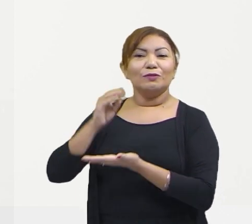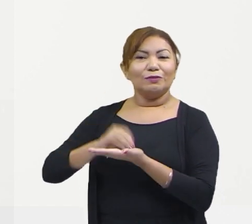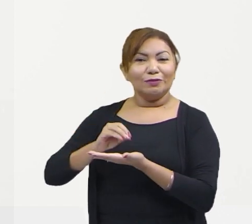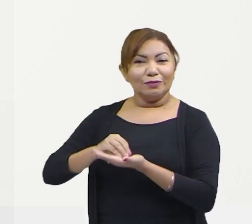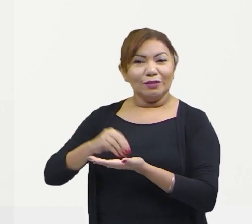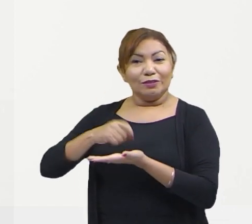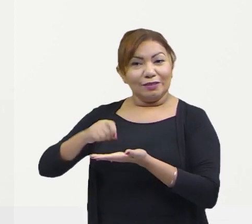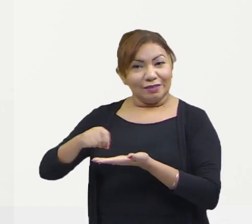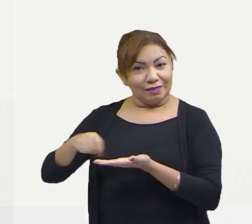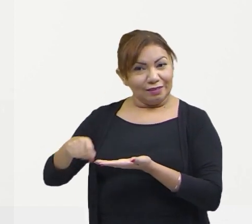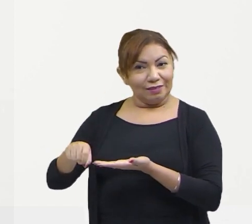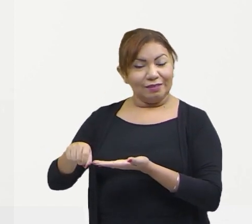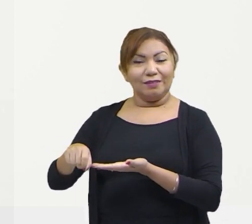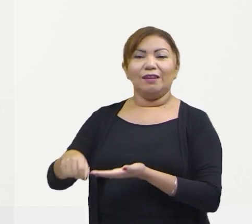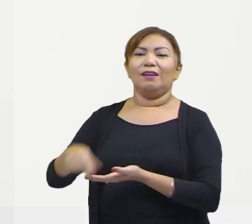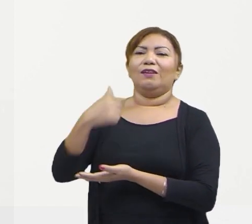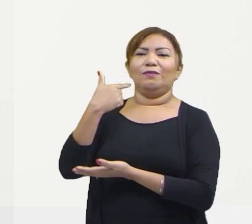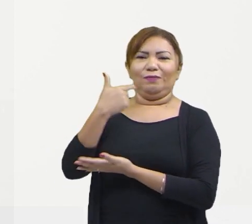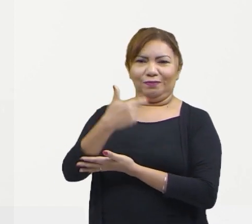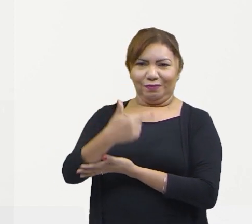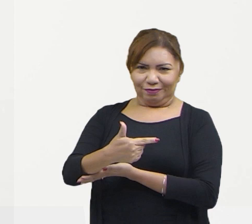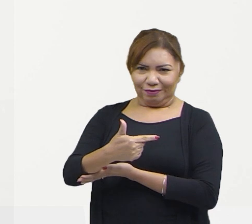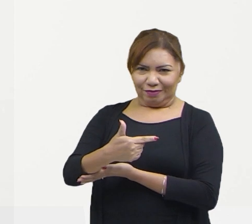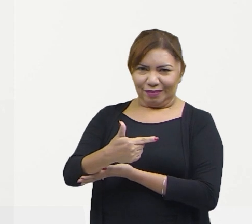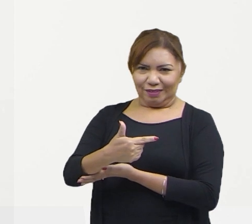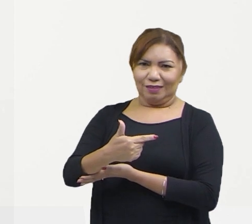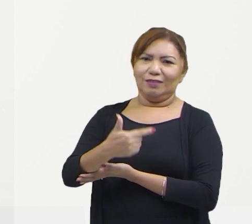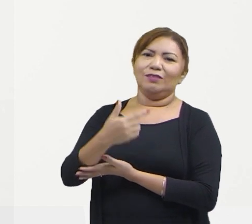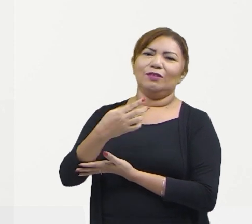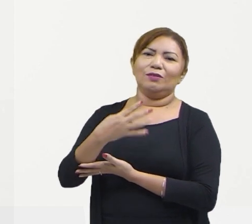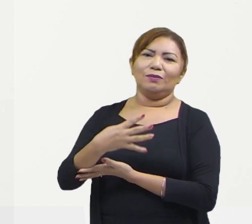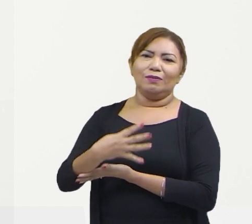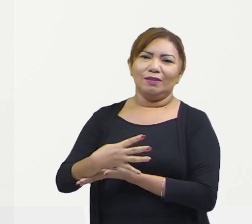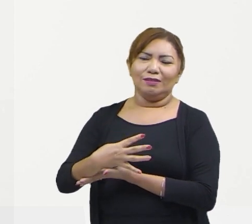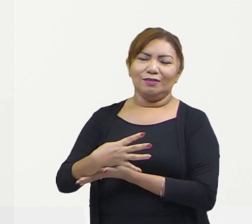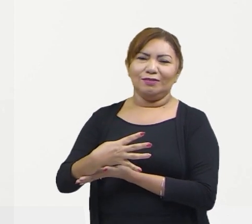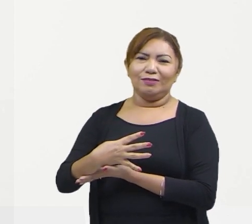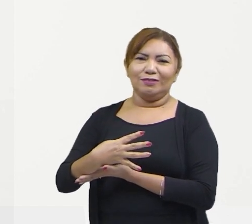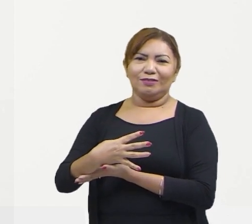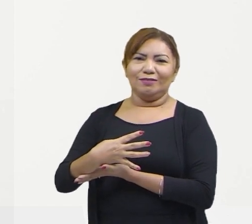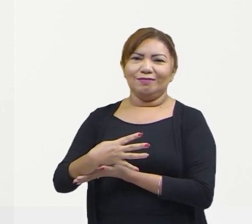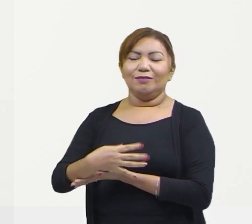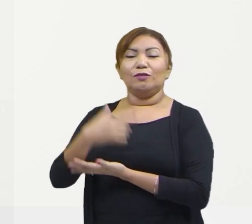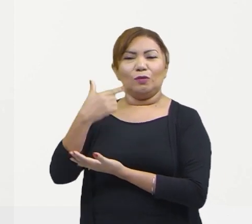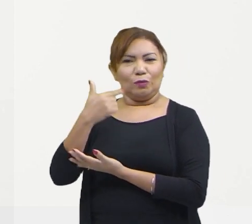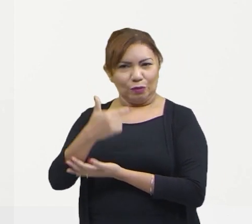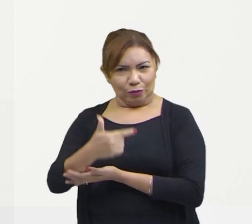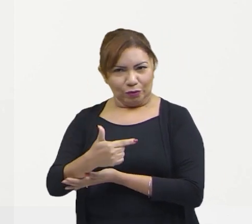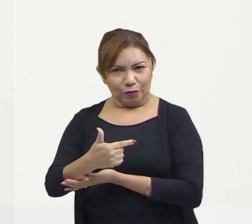24. Como será que é o número 24? Digam aí. Qual é o número que forma o número 24?